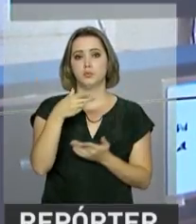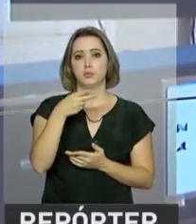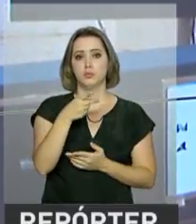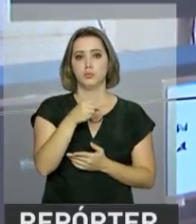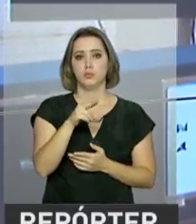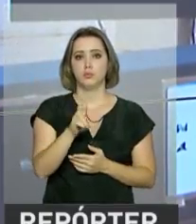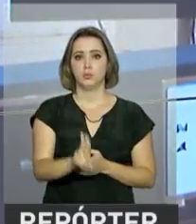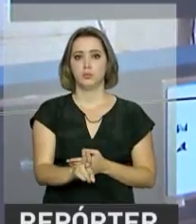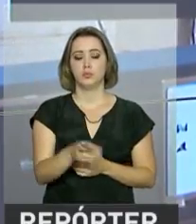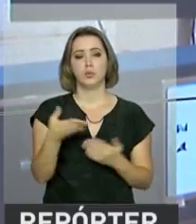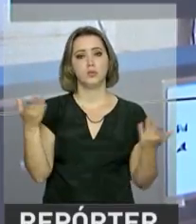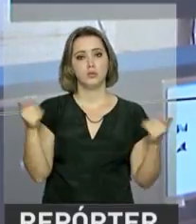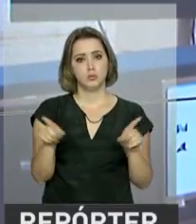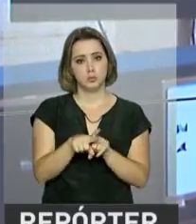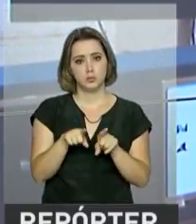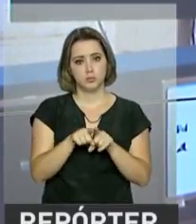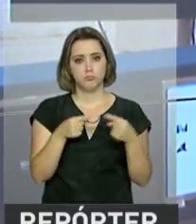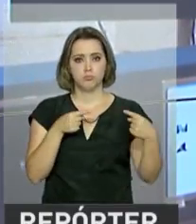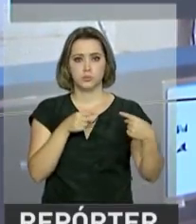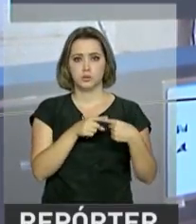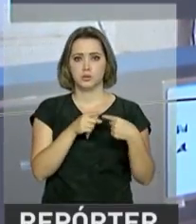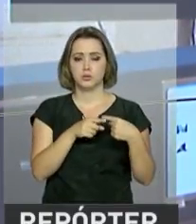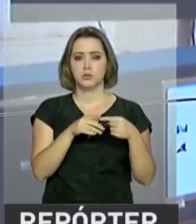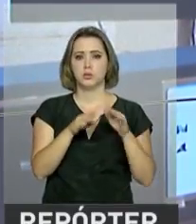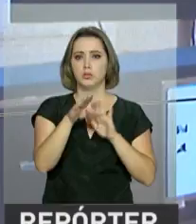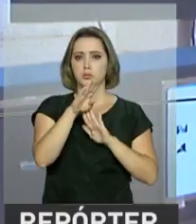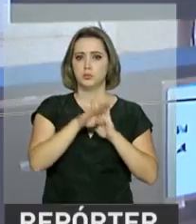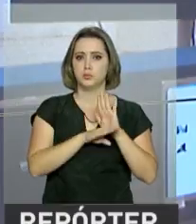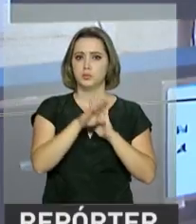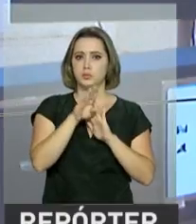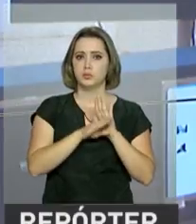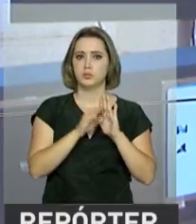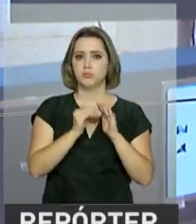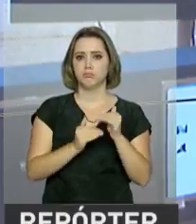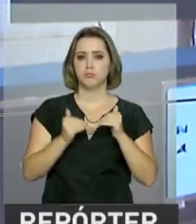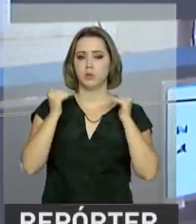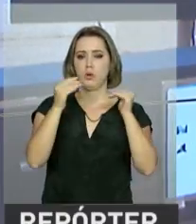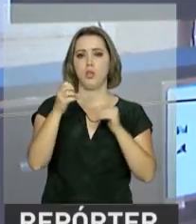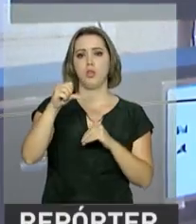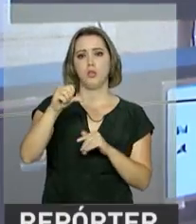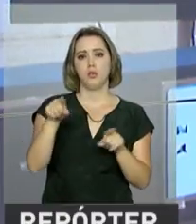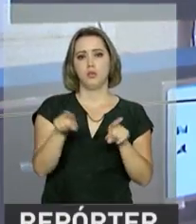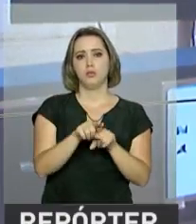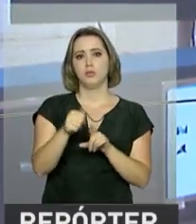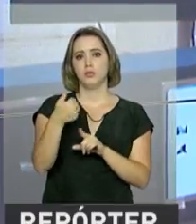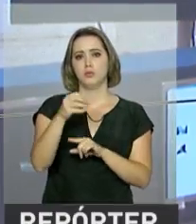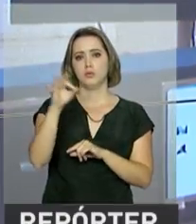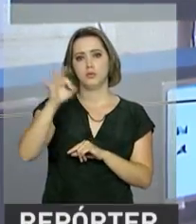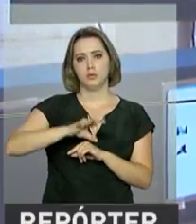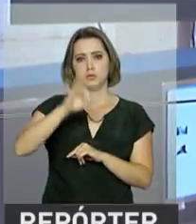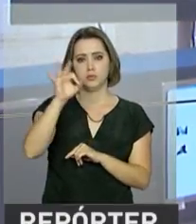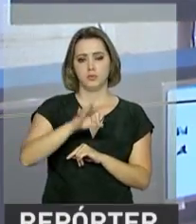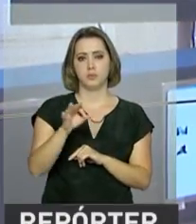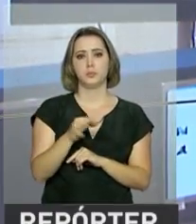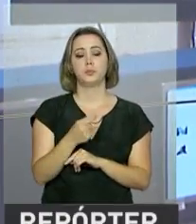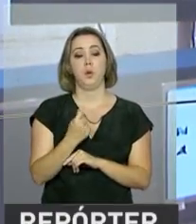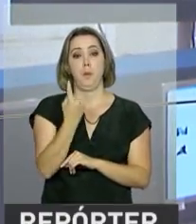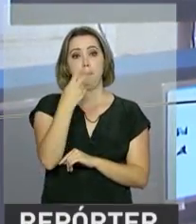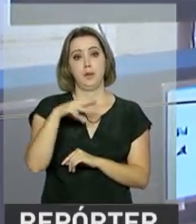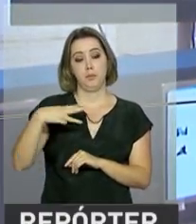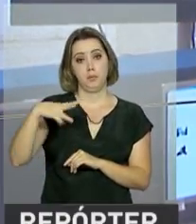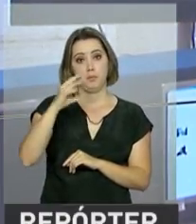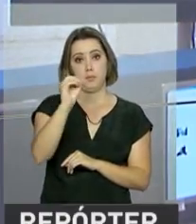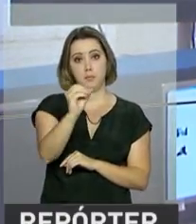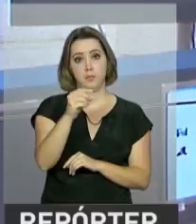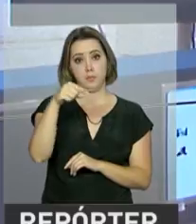ainda de acordo com essa medida as composições deverão ser te levar todas para 9 e 10 por cento a partir de 1o de março de